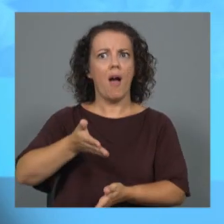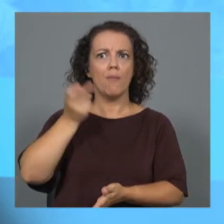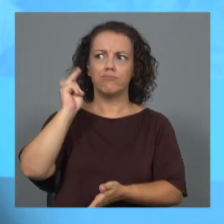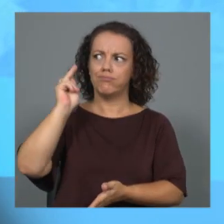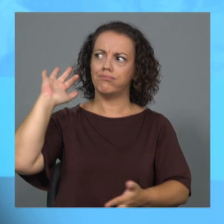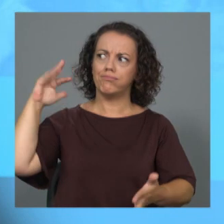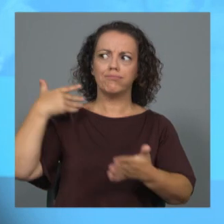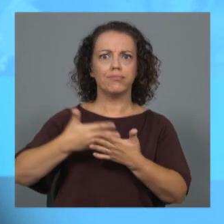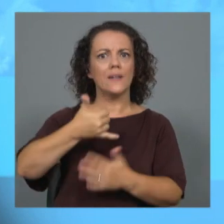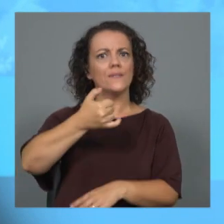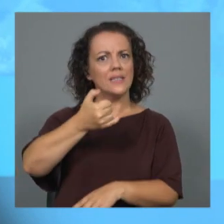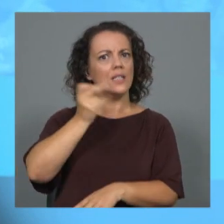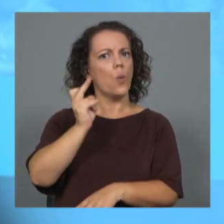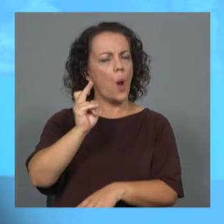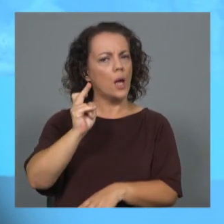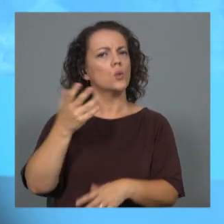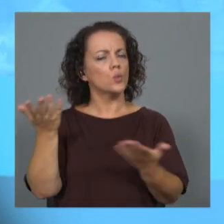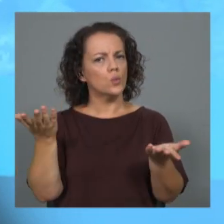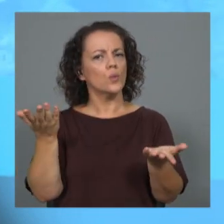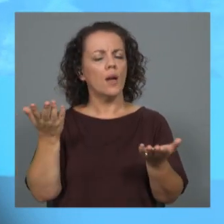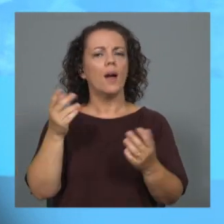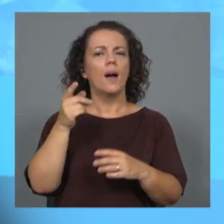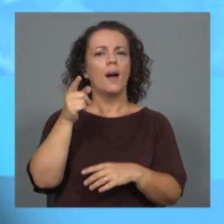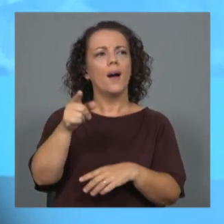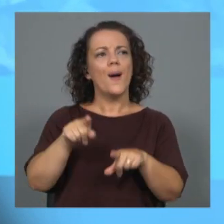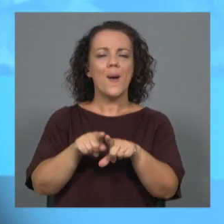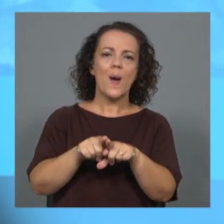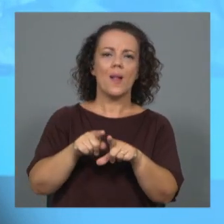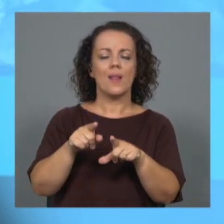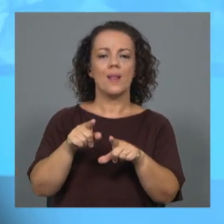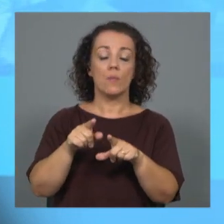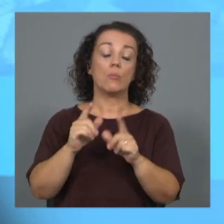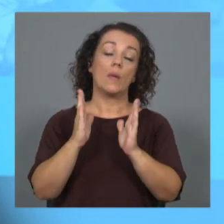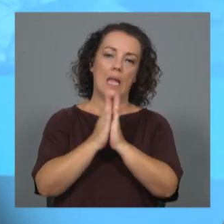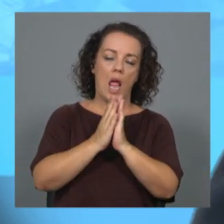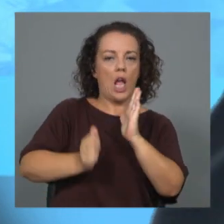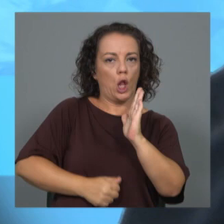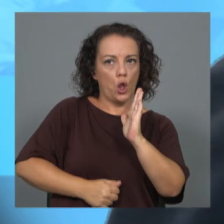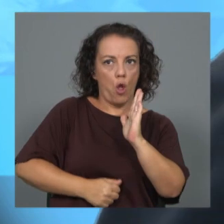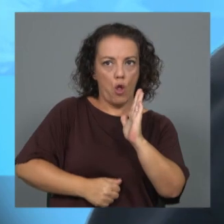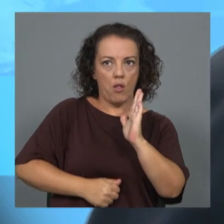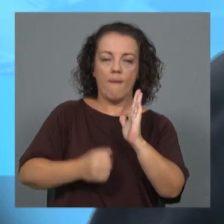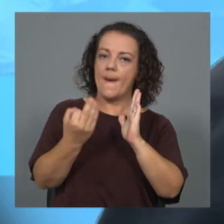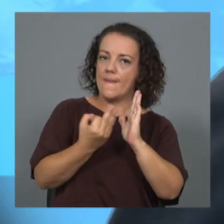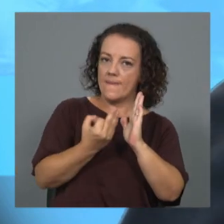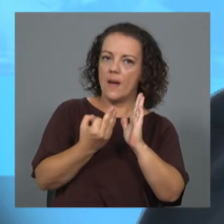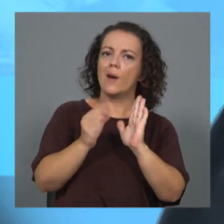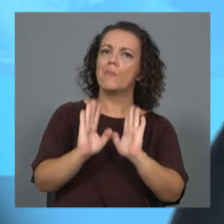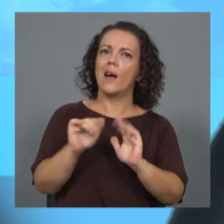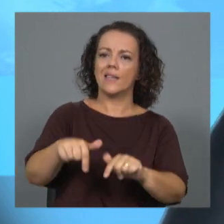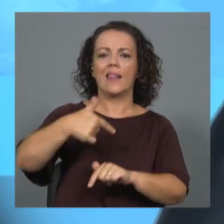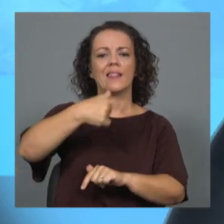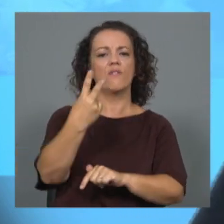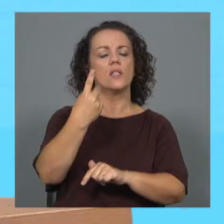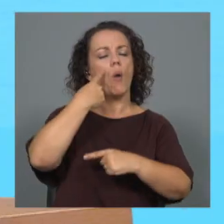25 anos. Importante esta presença não apenas da Igreja Católica, mas este espaço interconfessional aqui na televisão